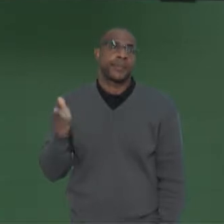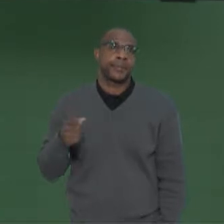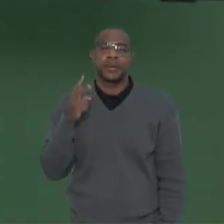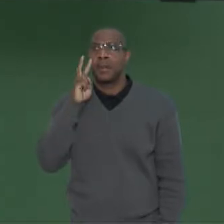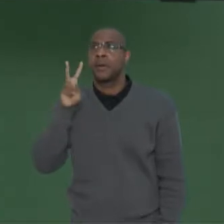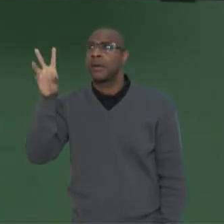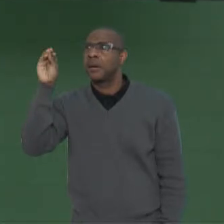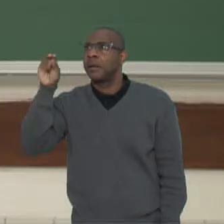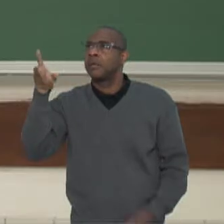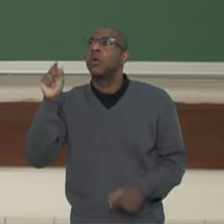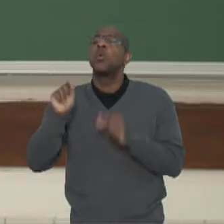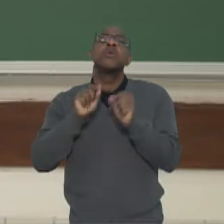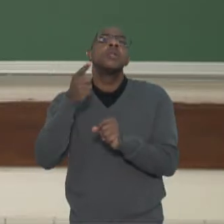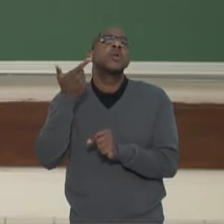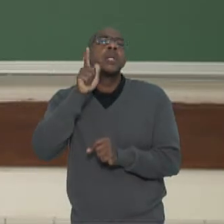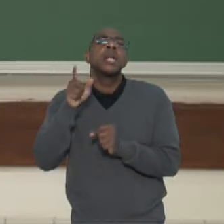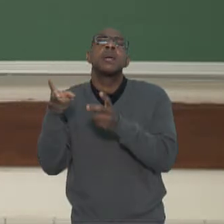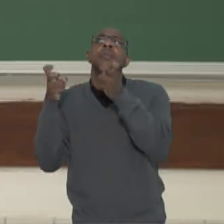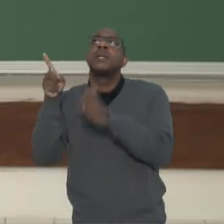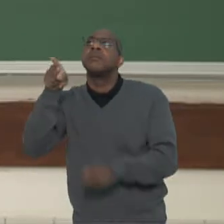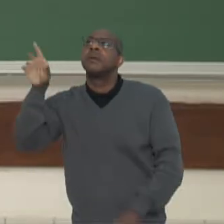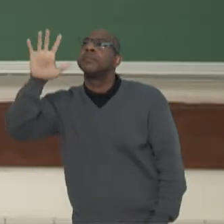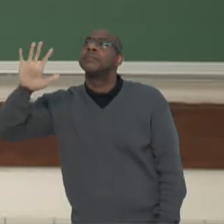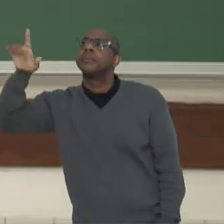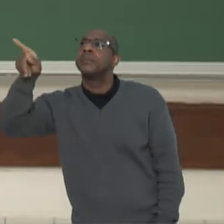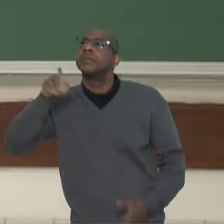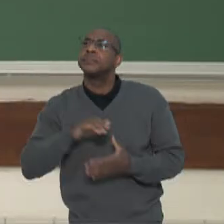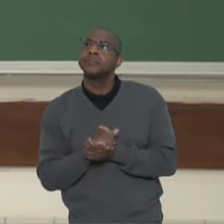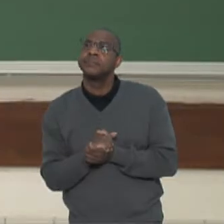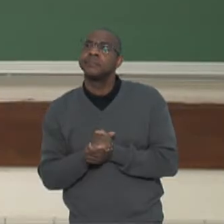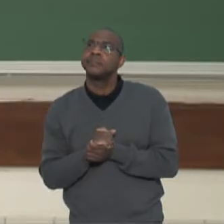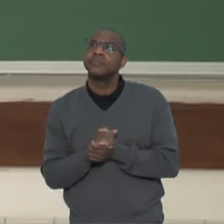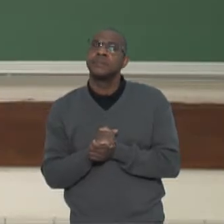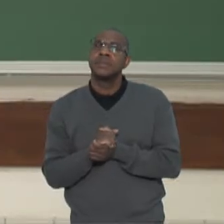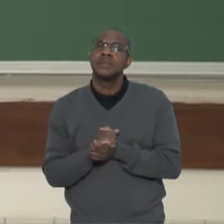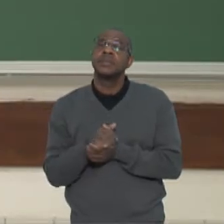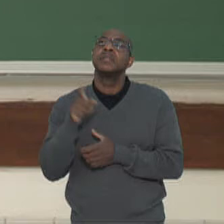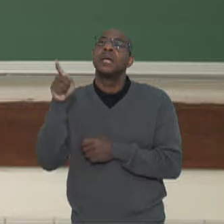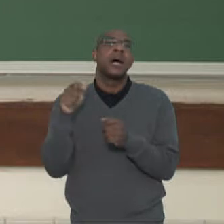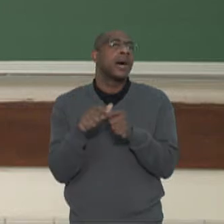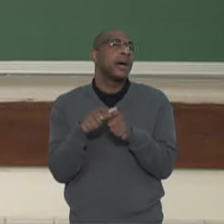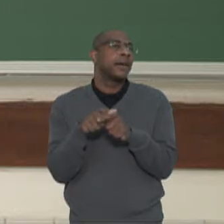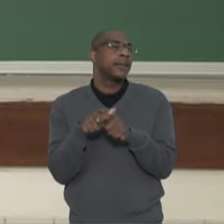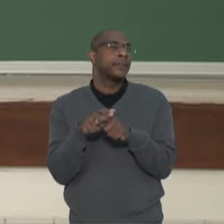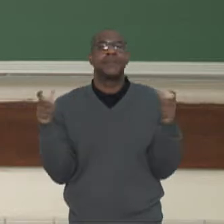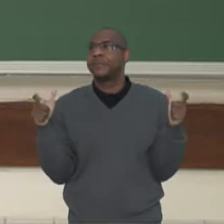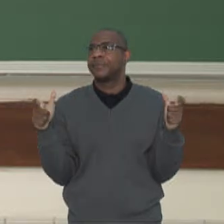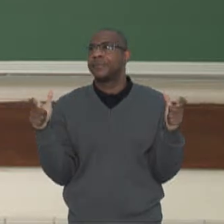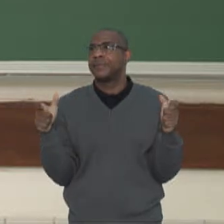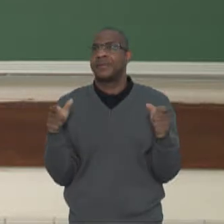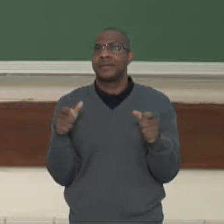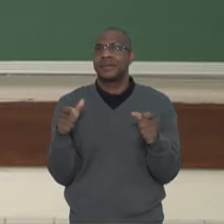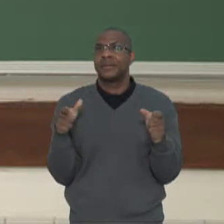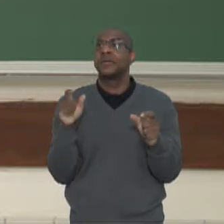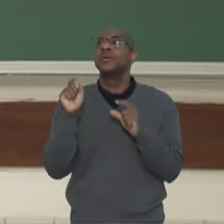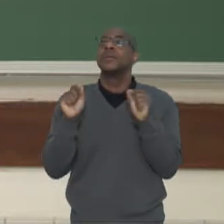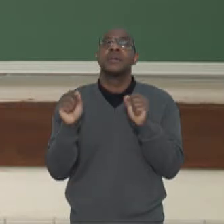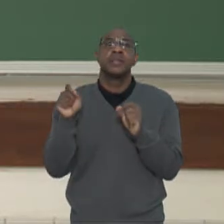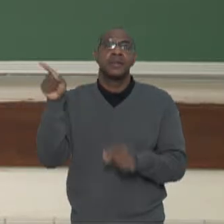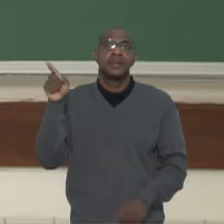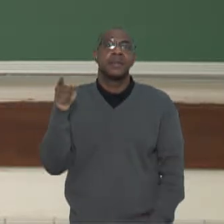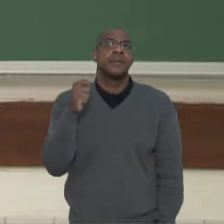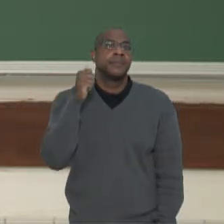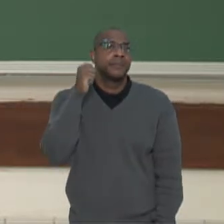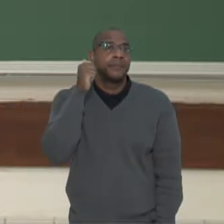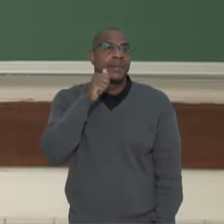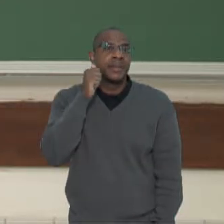vocês conseguem observar aqui? Público abrangente, ali, maioritário, são meninas.